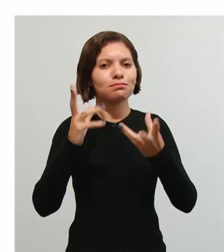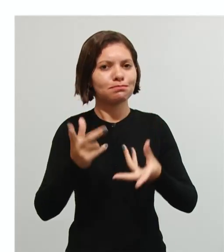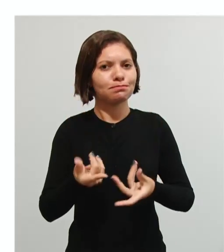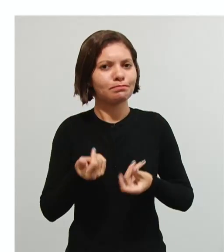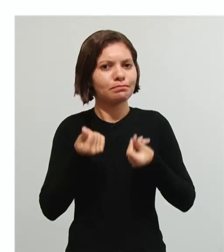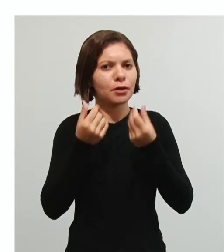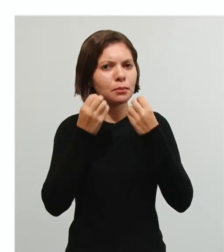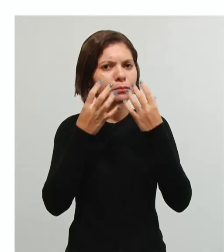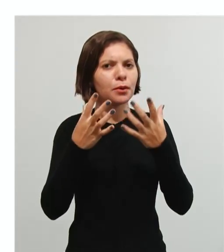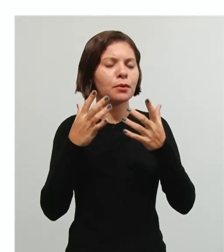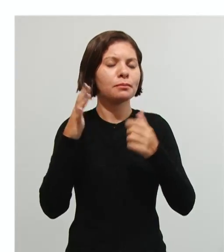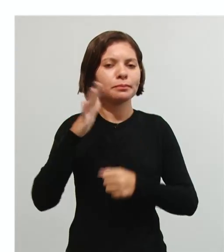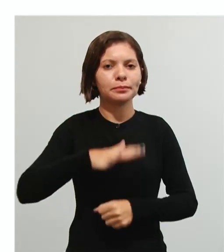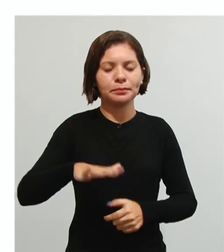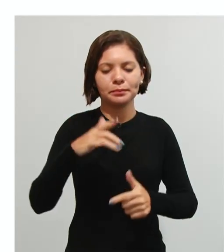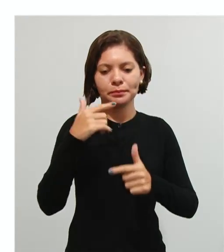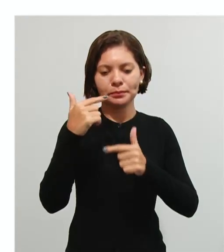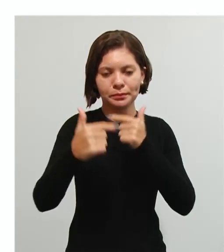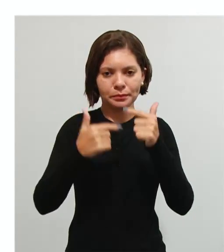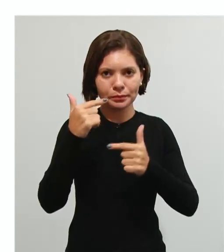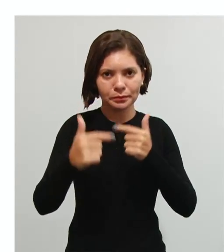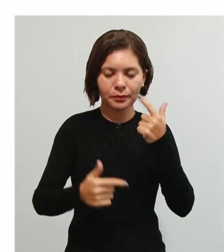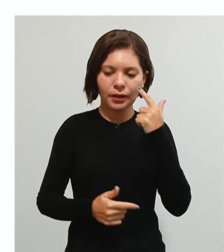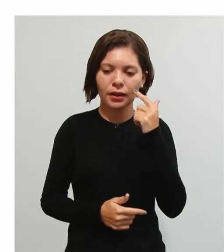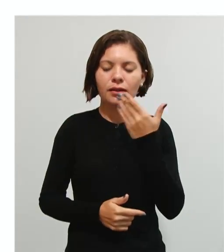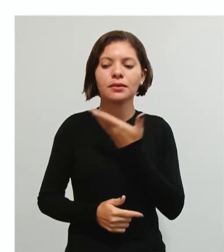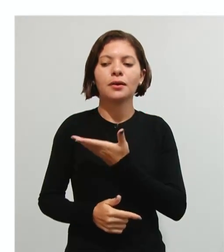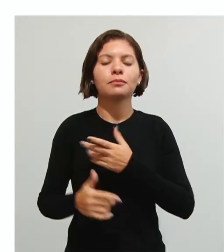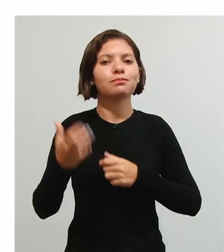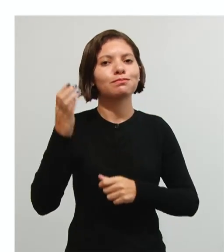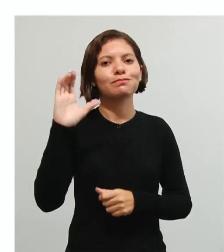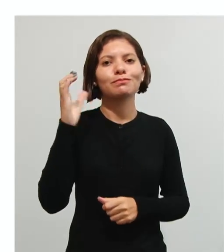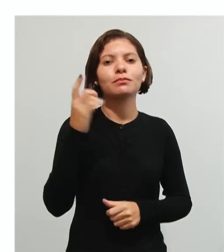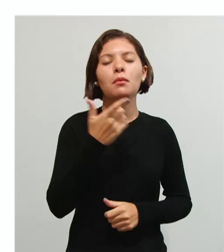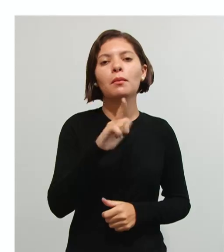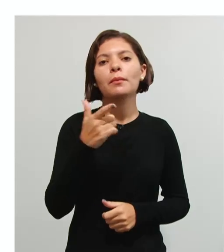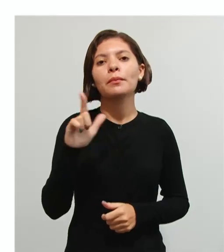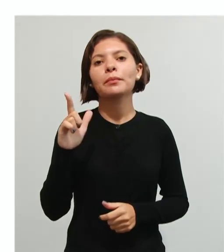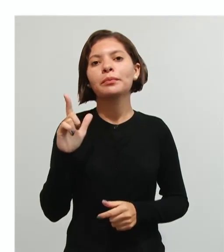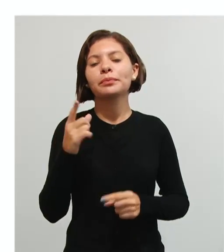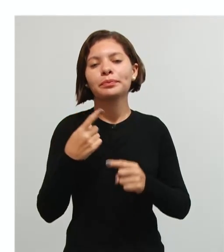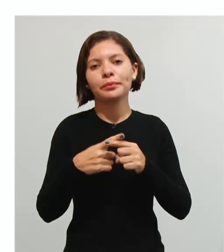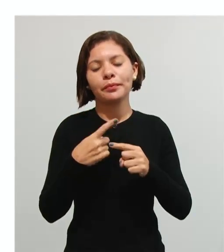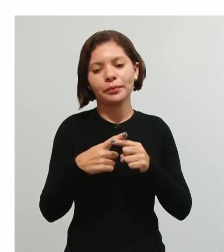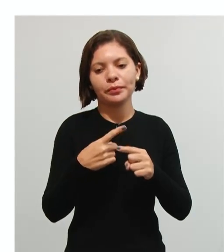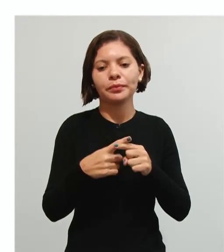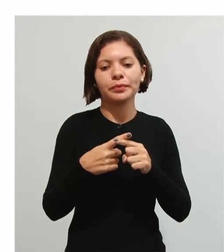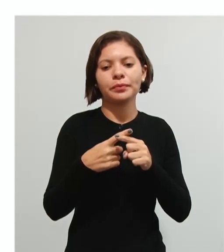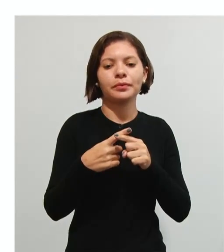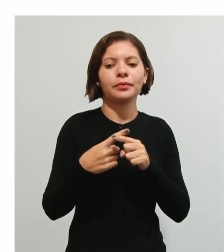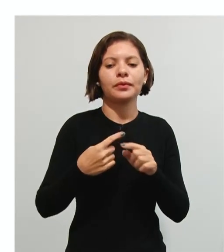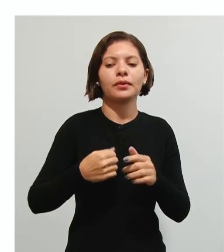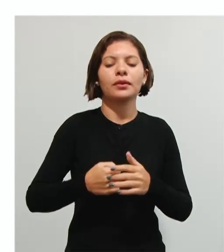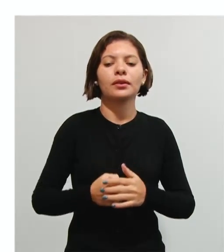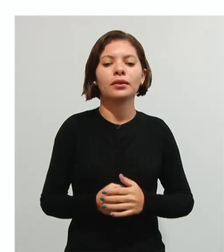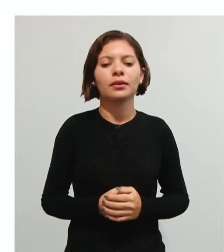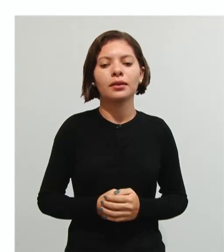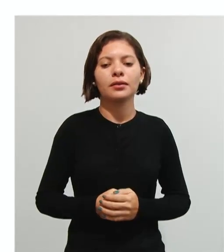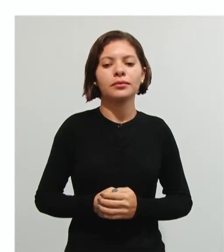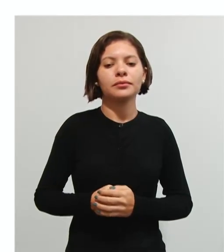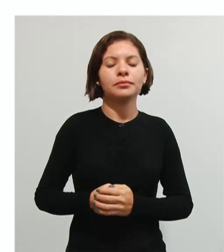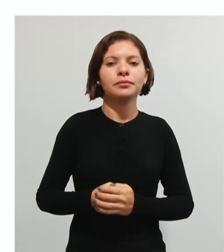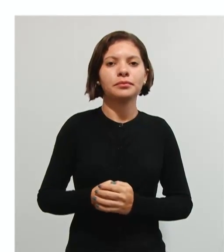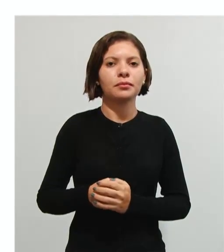trabalho? Então, esses são considerados não científicos porque eles não possibilitam a investigação segundo métodos próprios